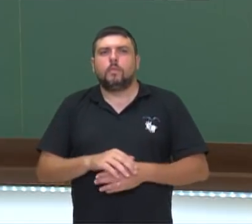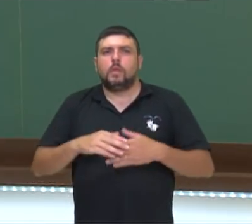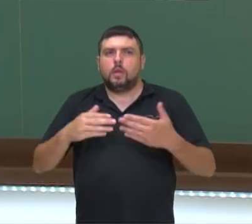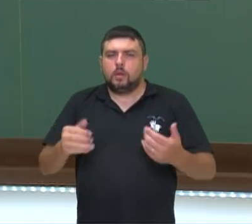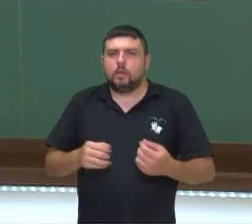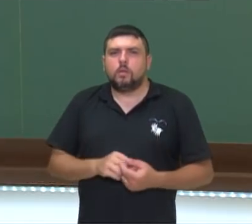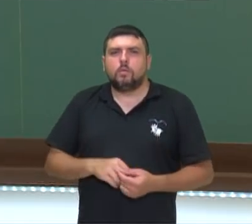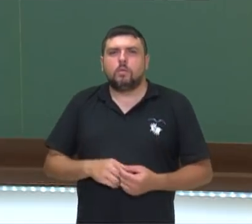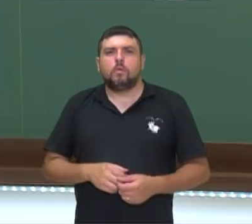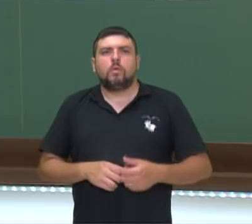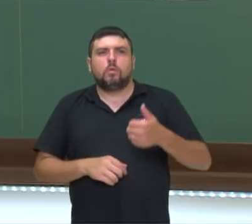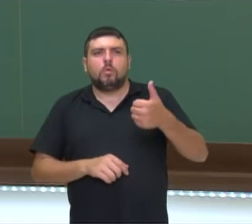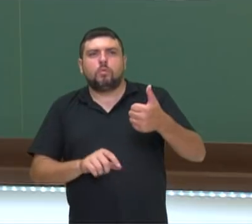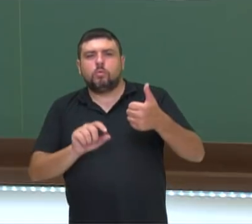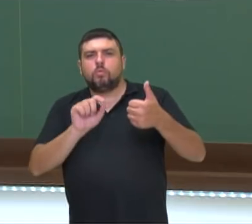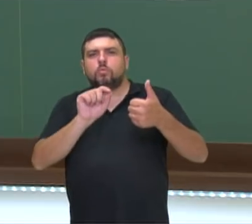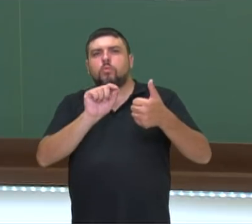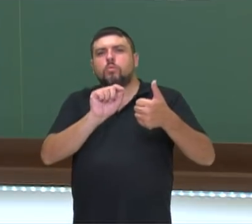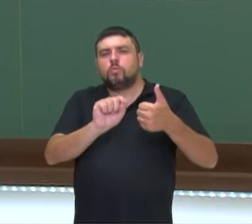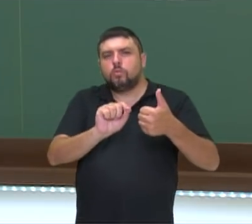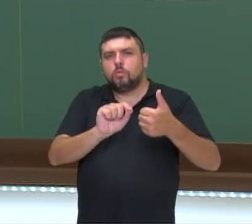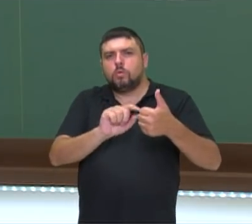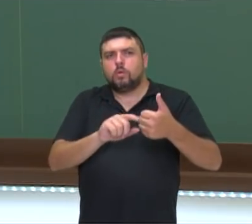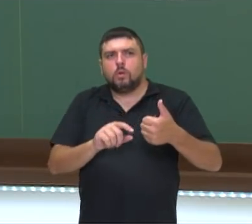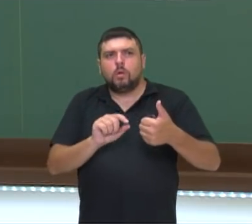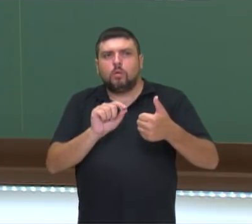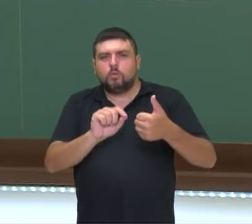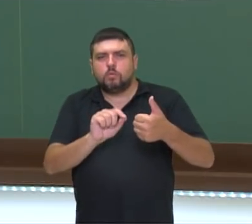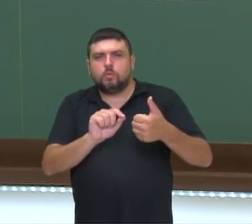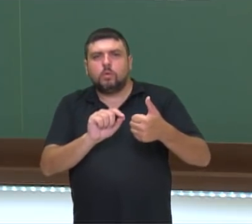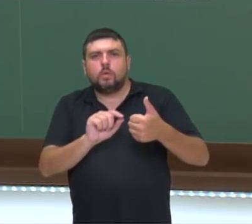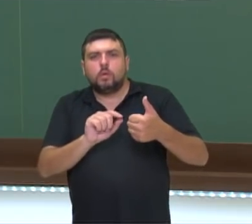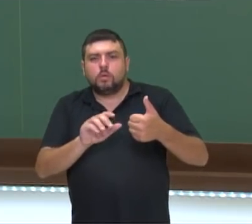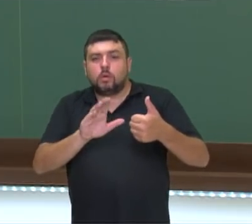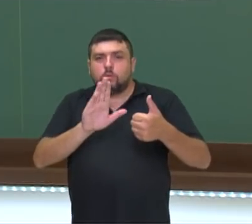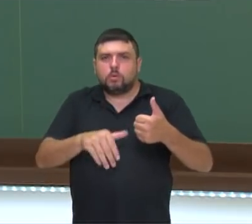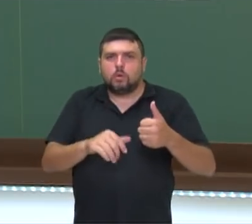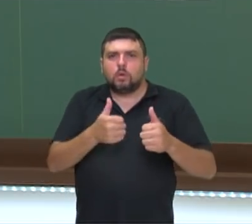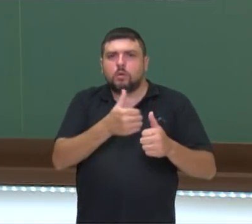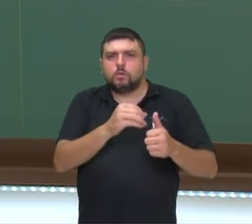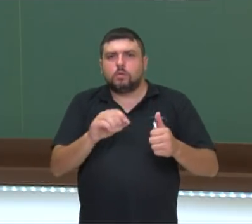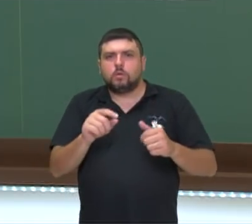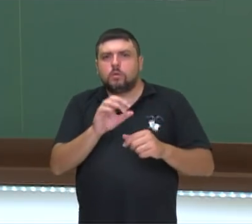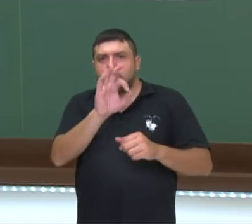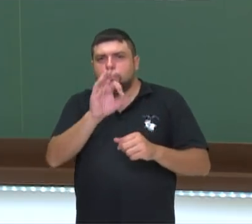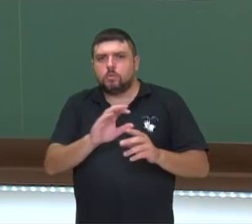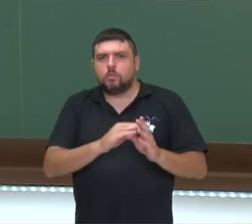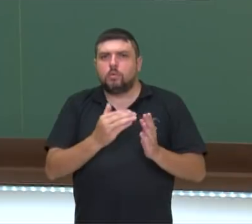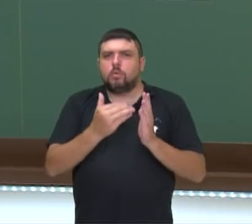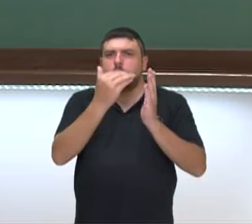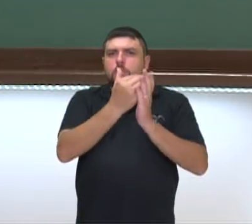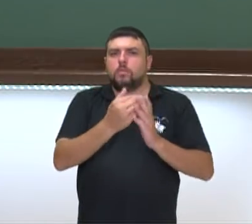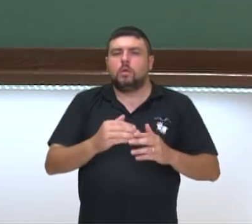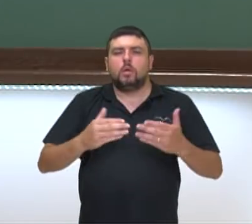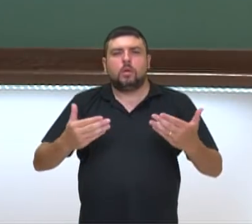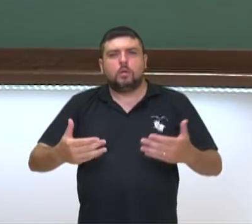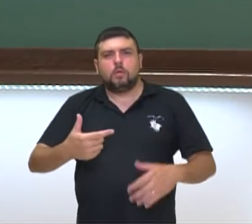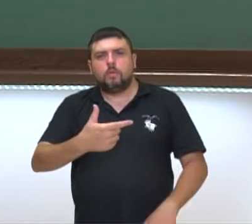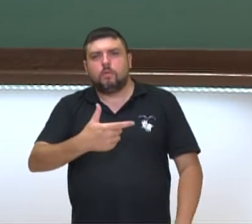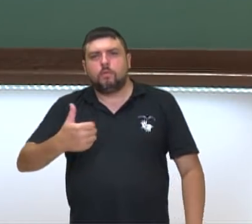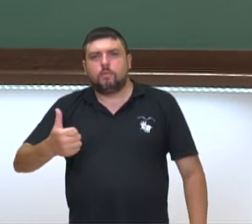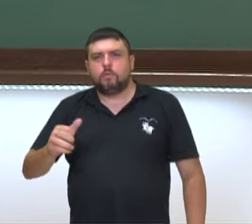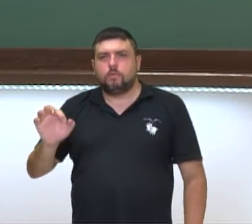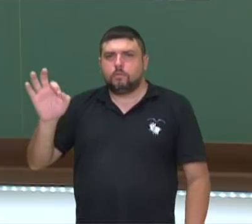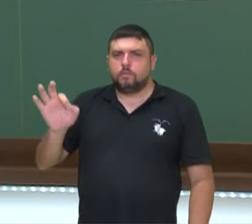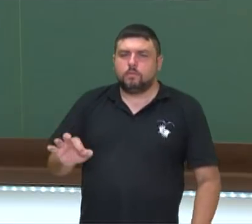já era o 100%, é o que passou de 100%, então, portanto, aqui seria de 21%. Não